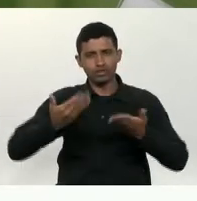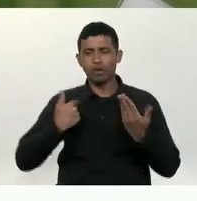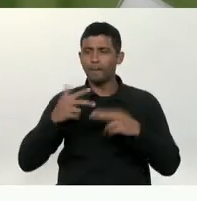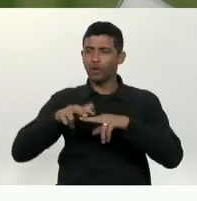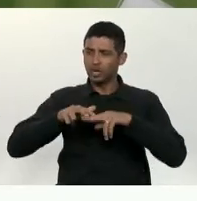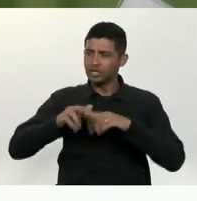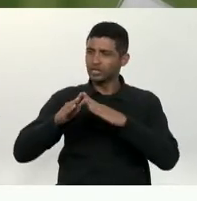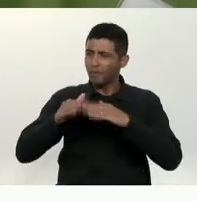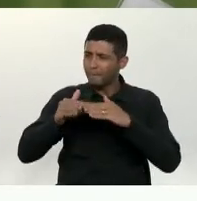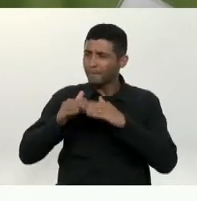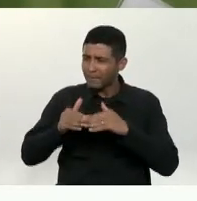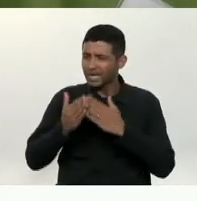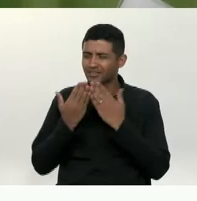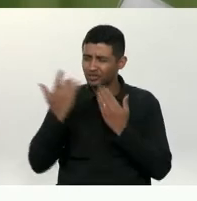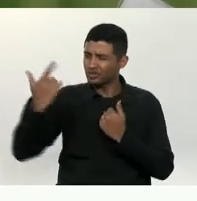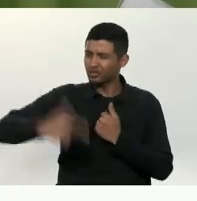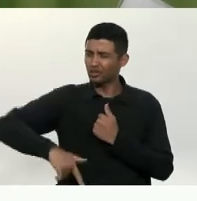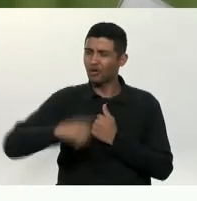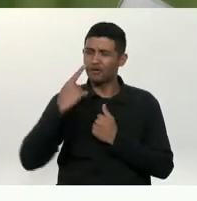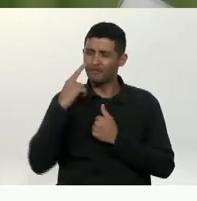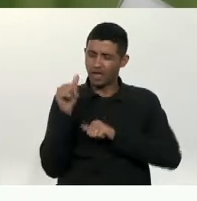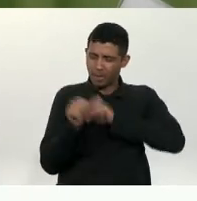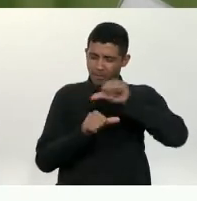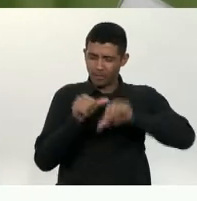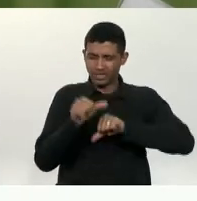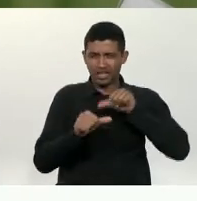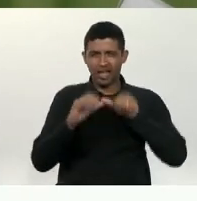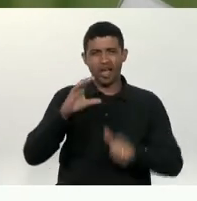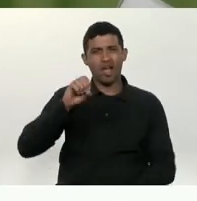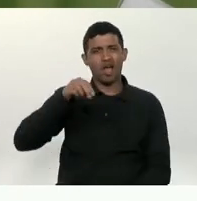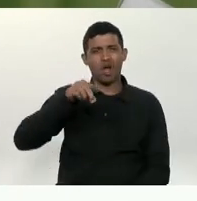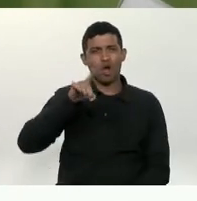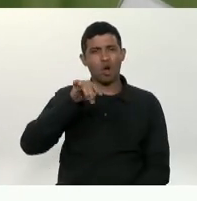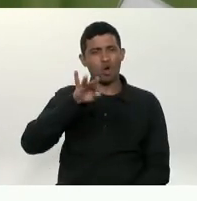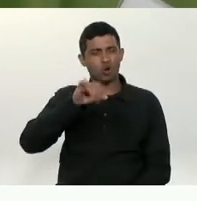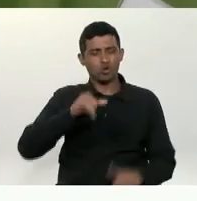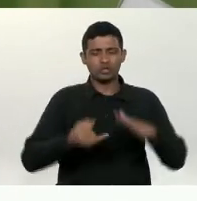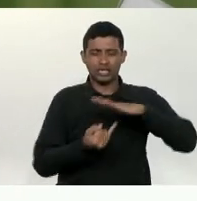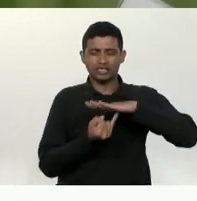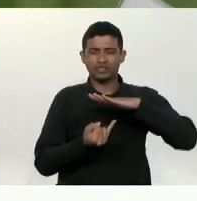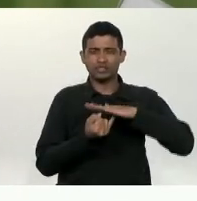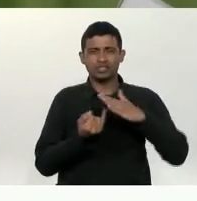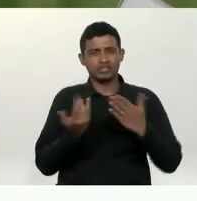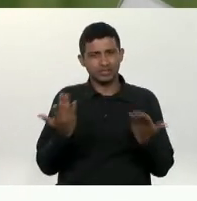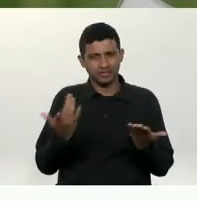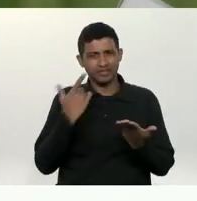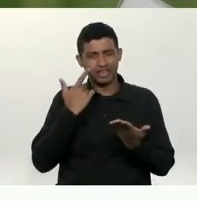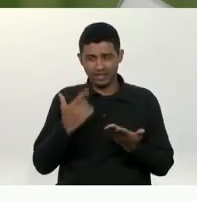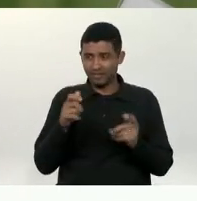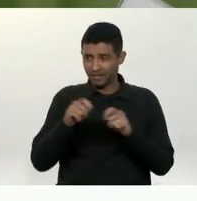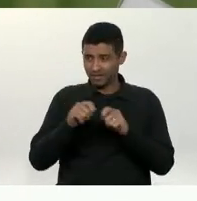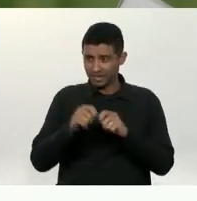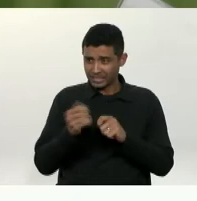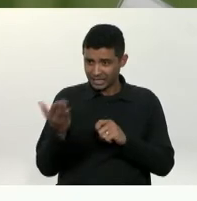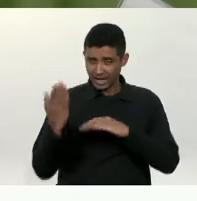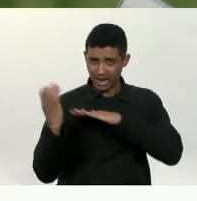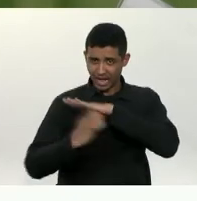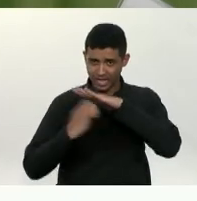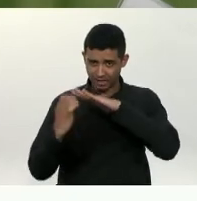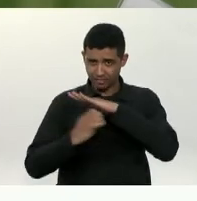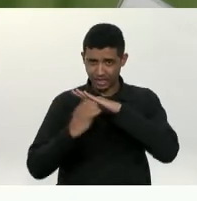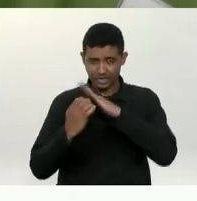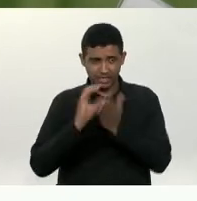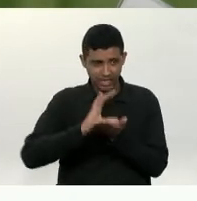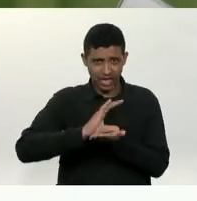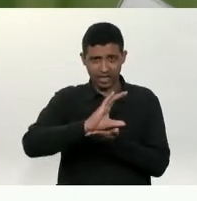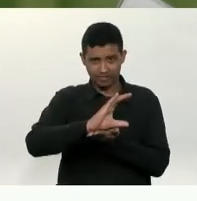o apelo. O ajuste de conduta institucional vai fazer com esta empresa o